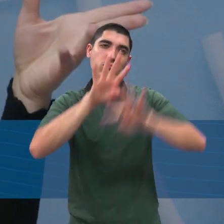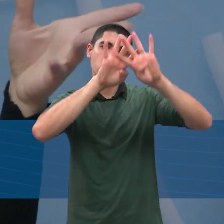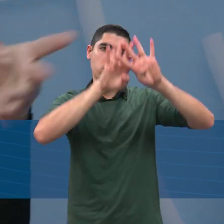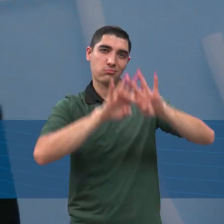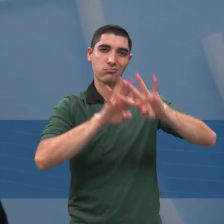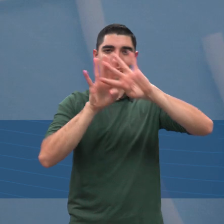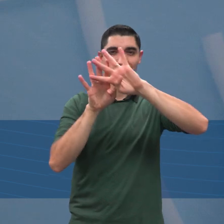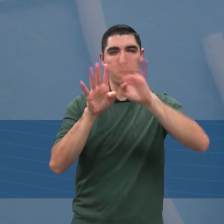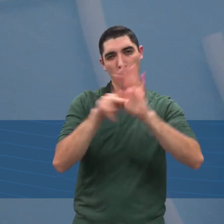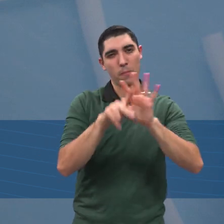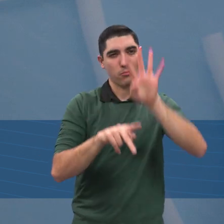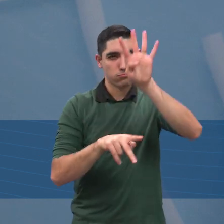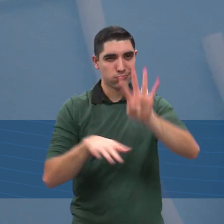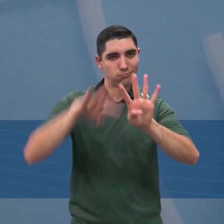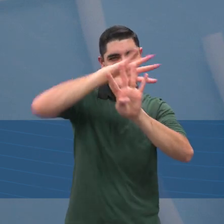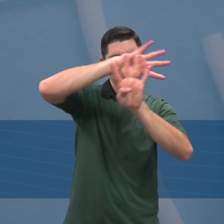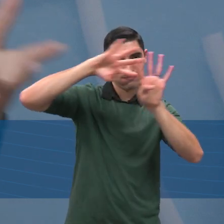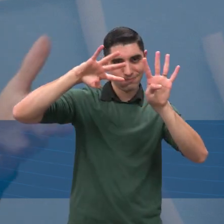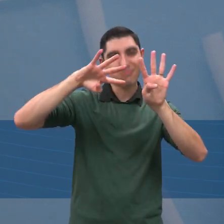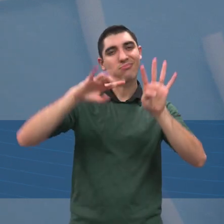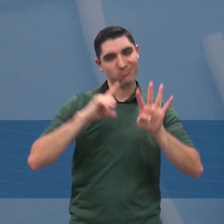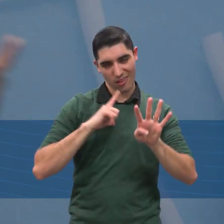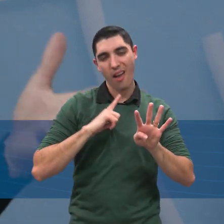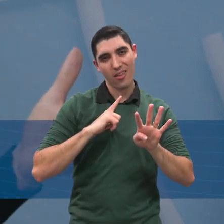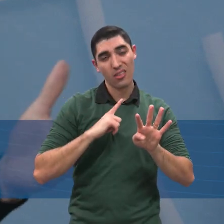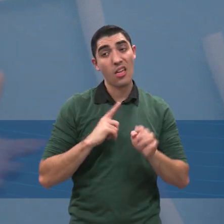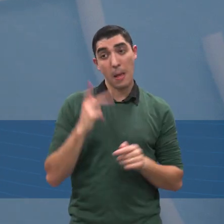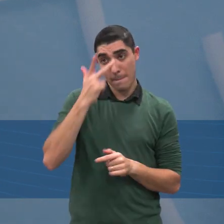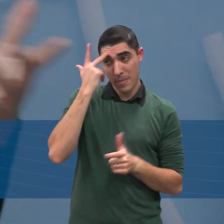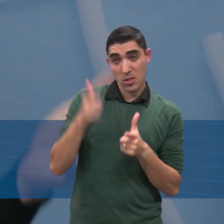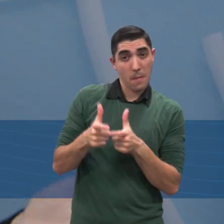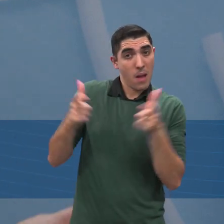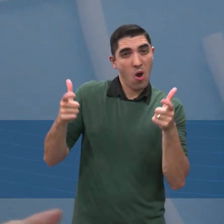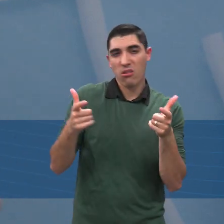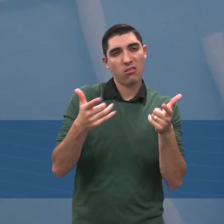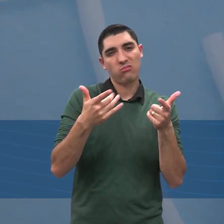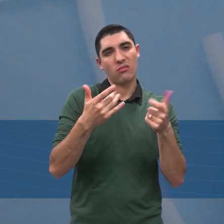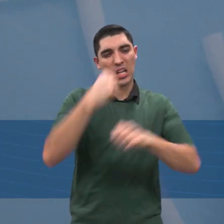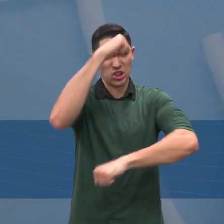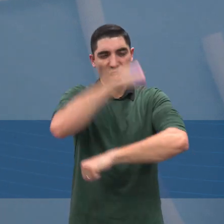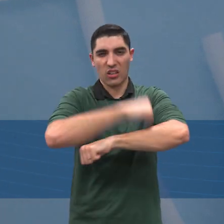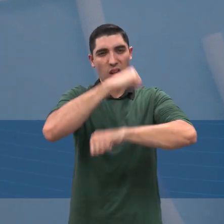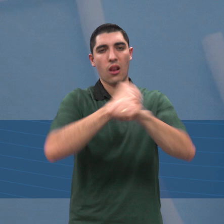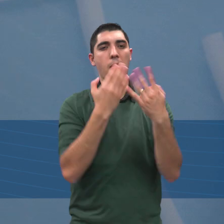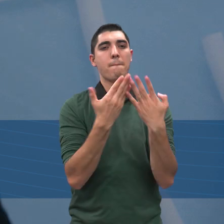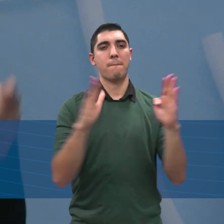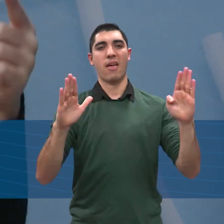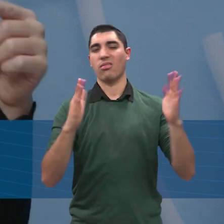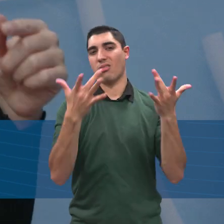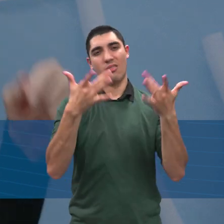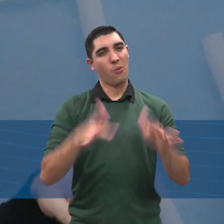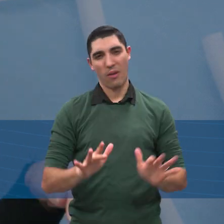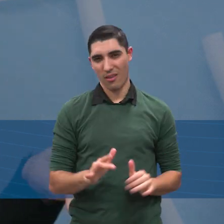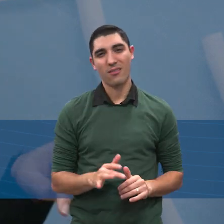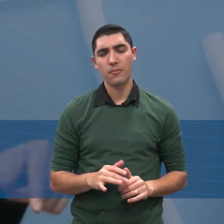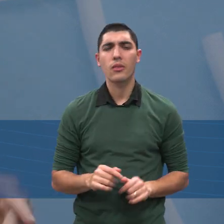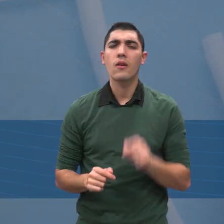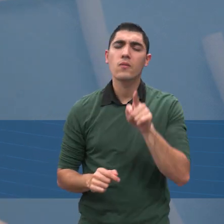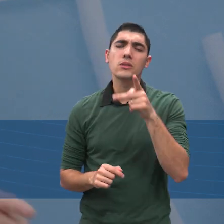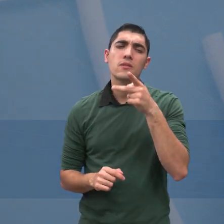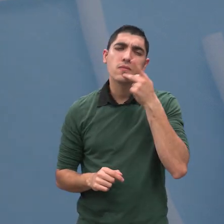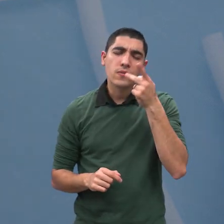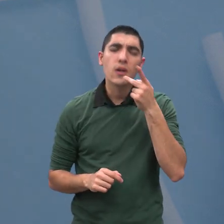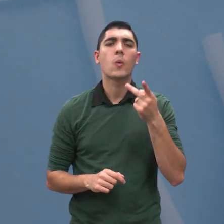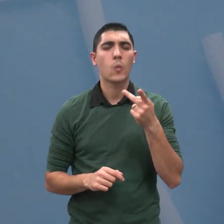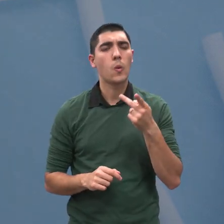que ninguém, e as pessoas não costumam deixar aberto, né, ao longo do dia também, para as pessoas passarem. Você tinha comentado